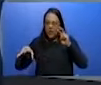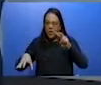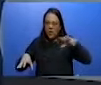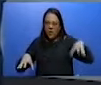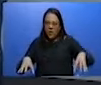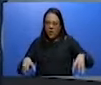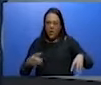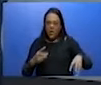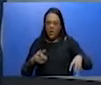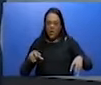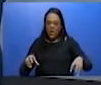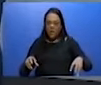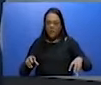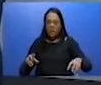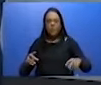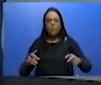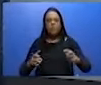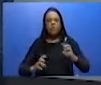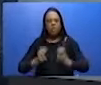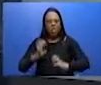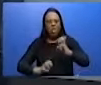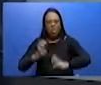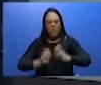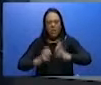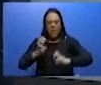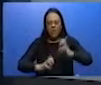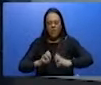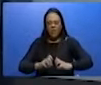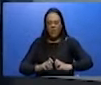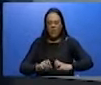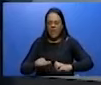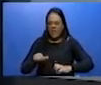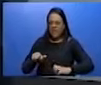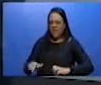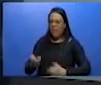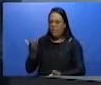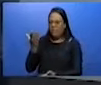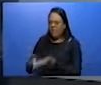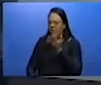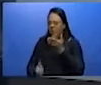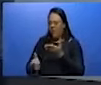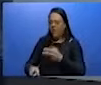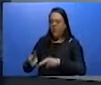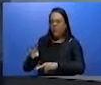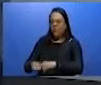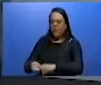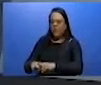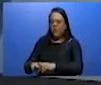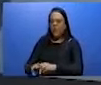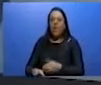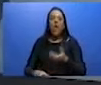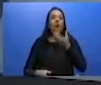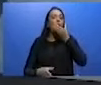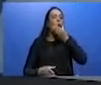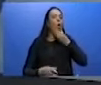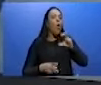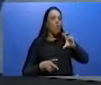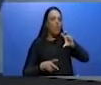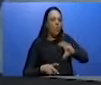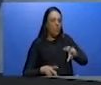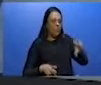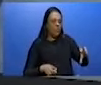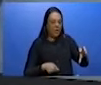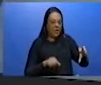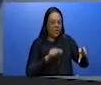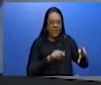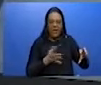quando elas ganhavam, elas pegavam os perdedores e faziam prisioneiros. Os portugueses vinham e queriam negociar esses